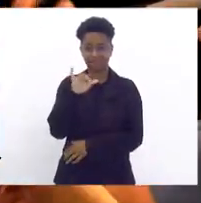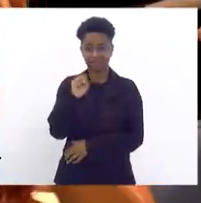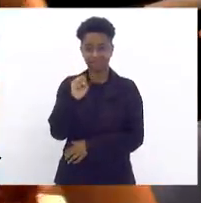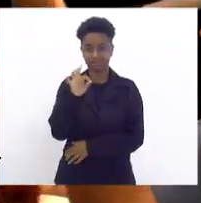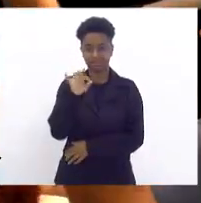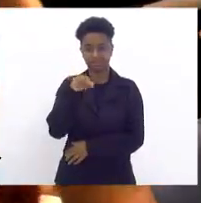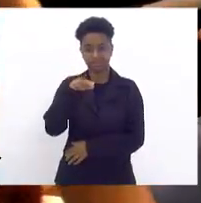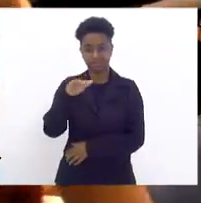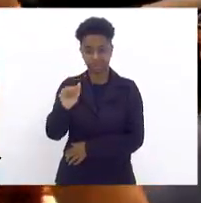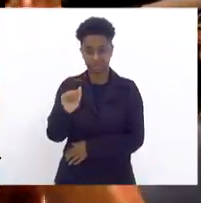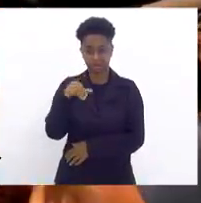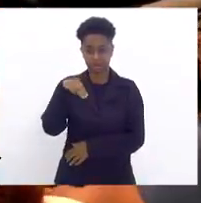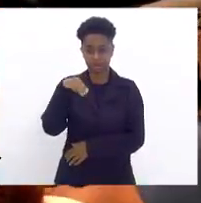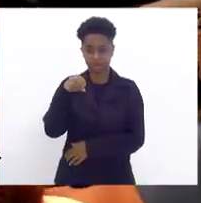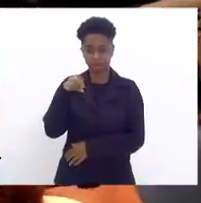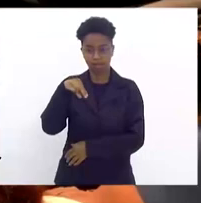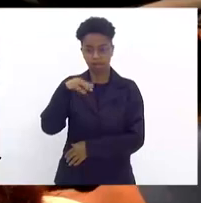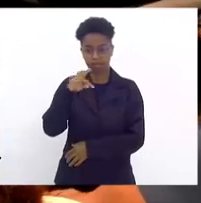Rego Monteiro